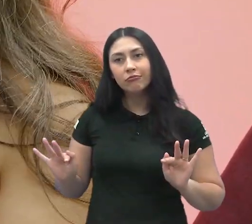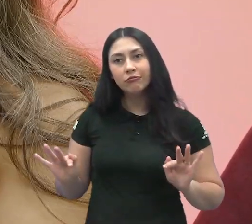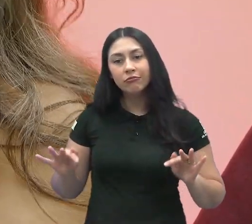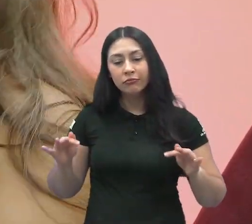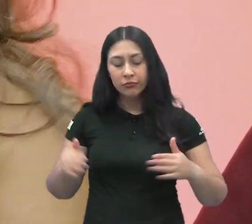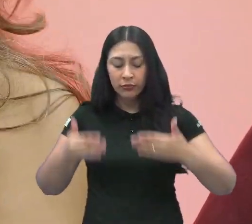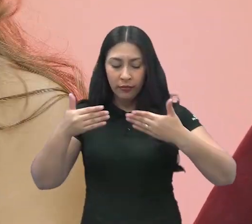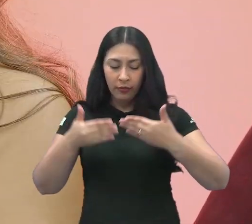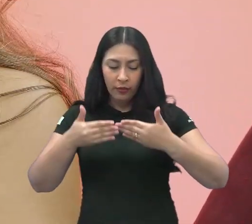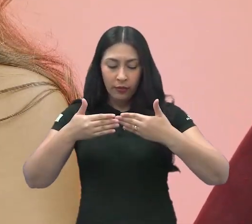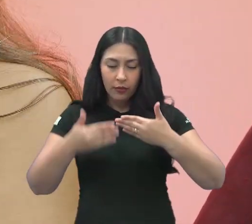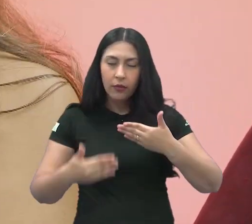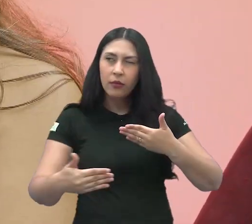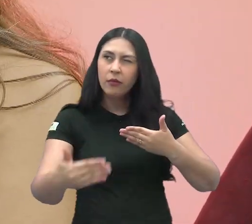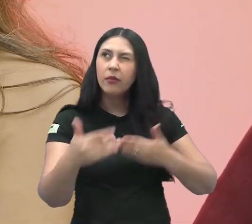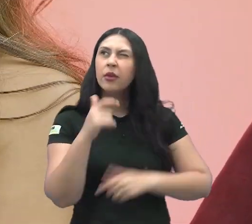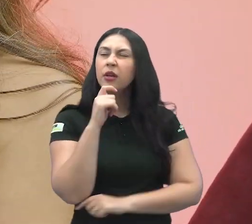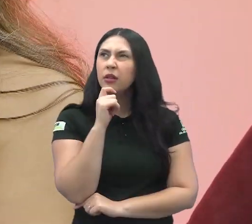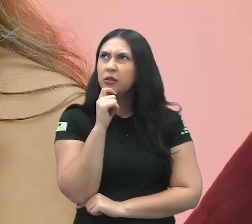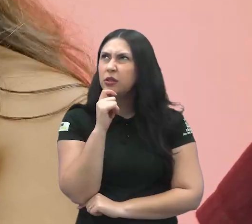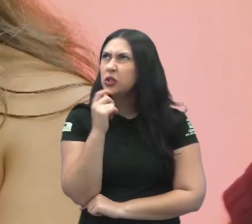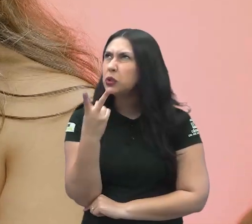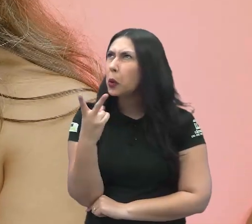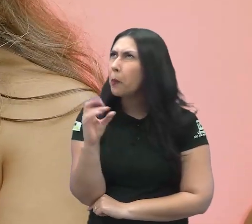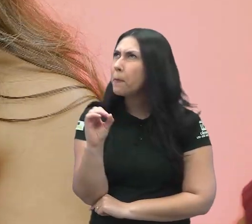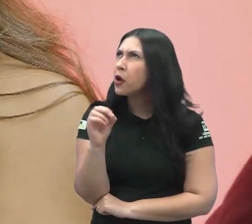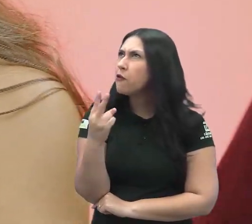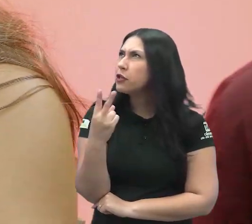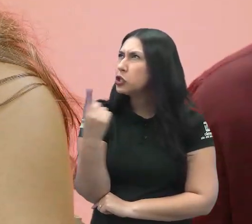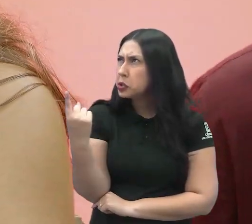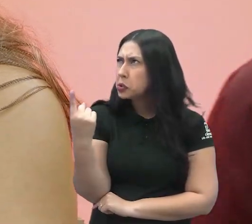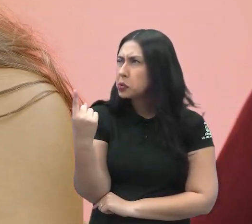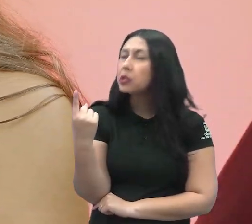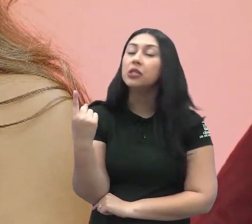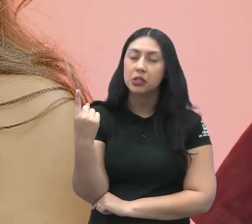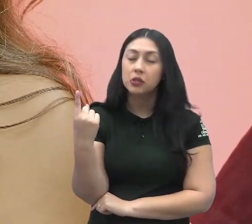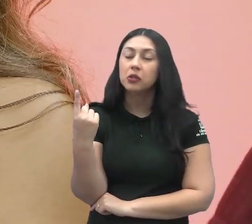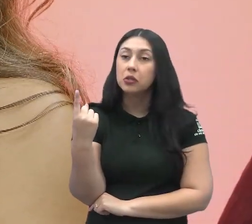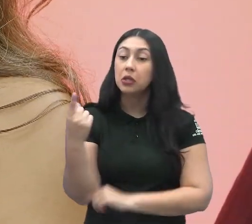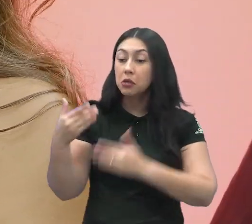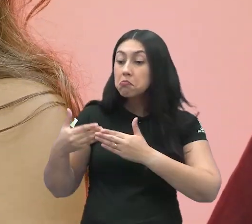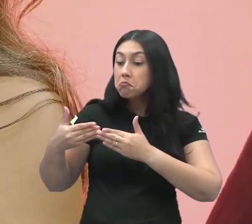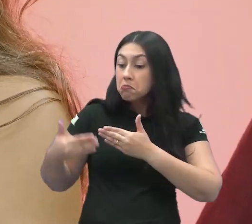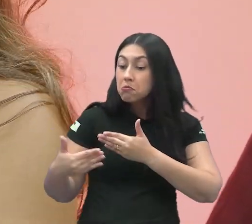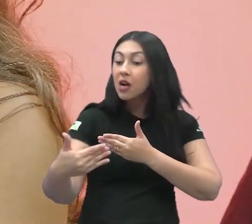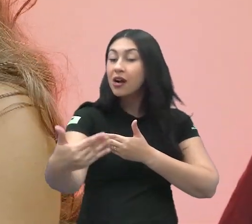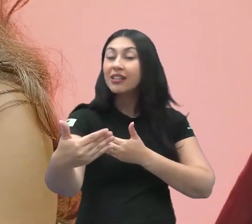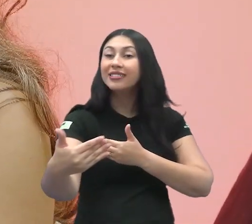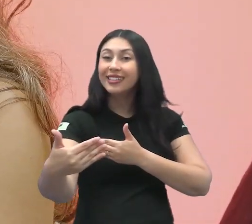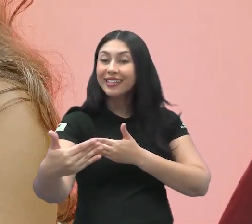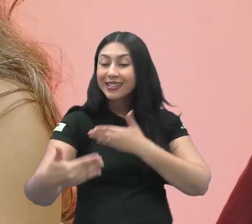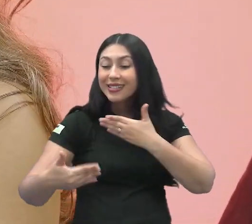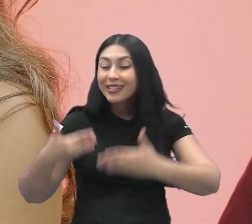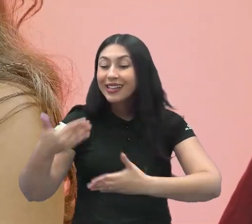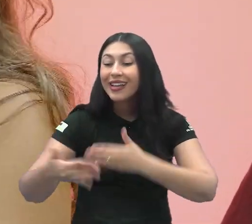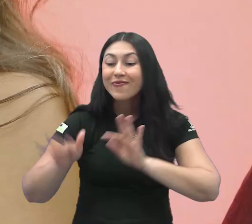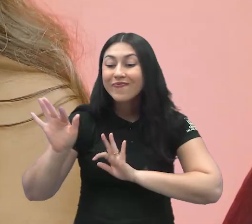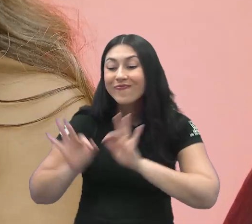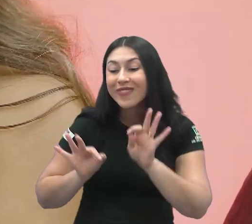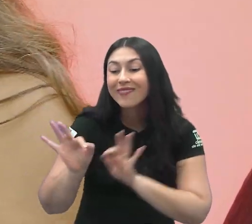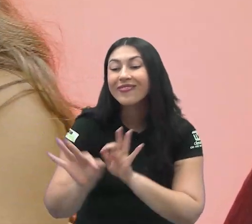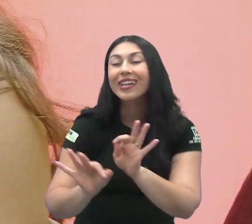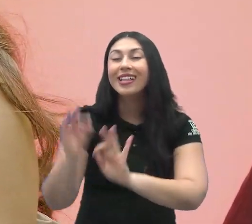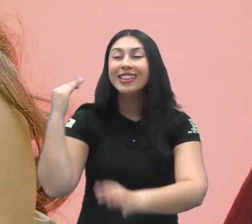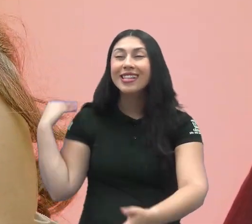partir daí, que a gente está falando de 2021, né, que a canção nasceu, A gente está aí há uns 4 anos produzindo esse álbum,